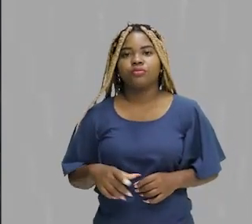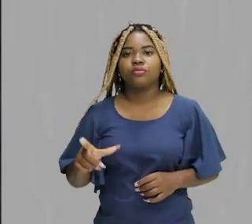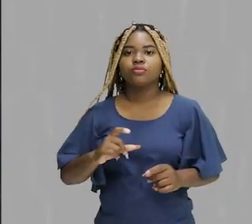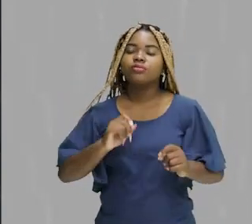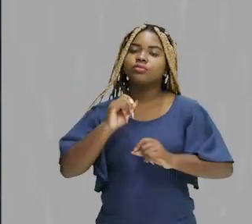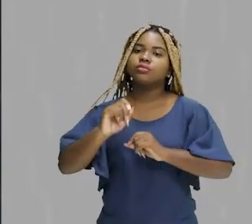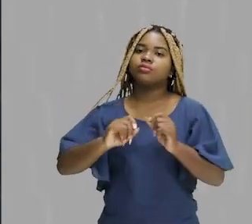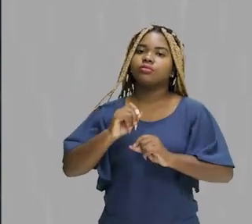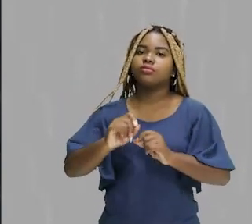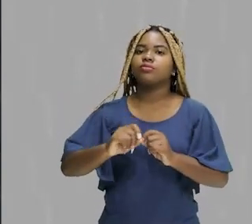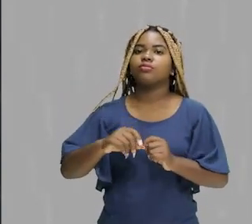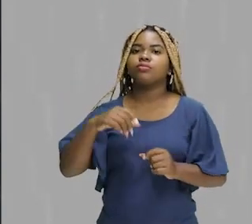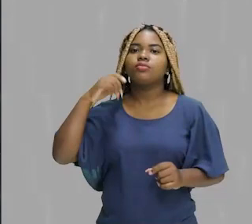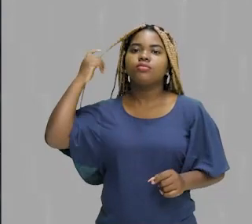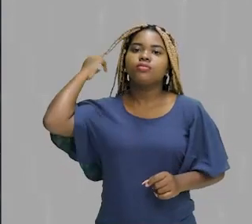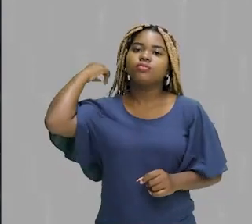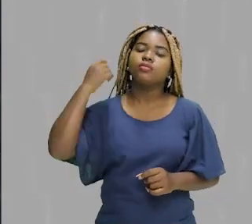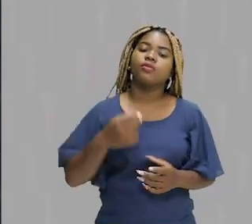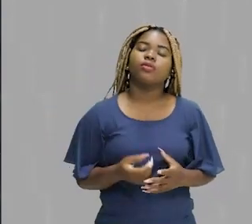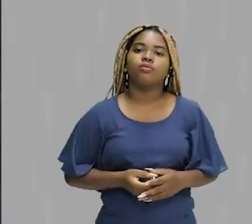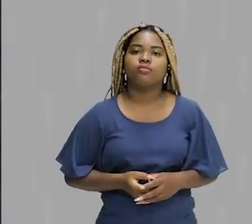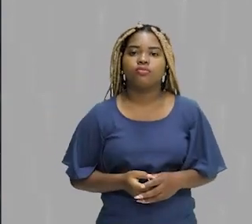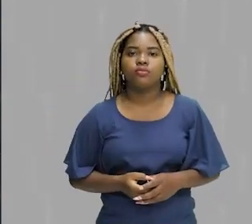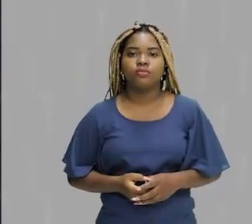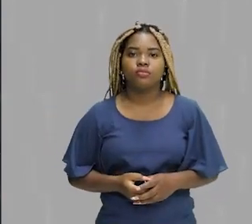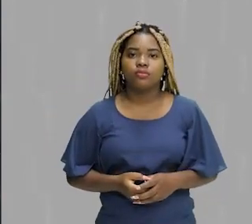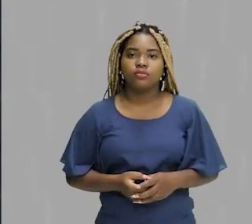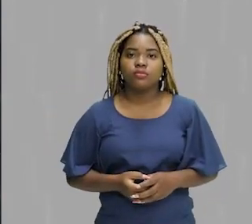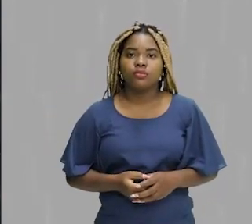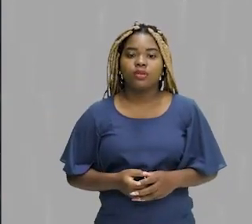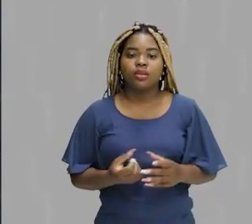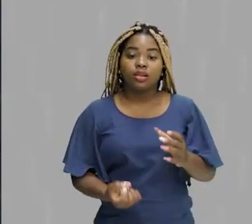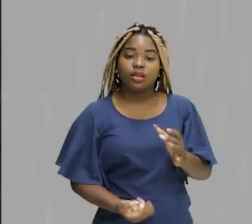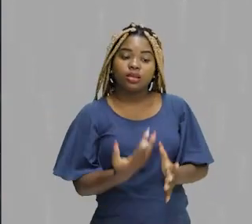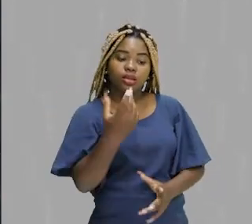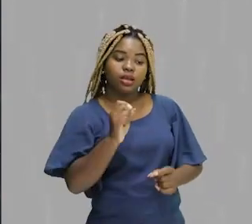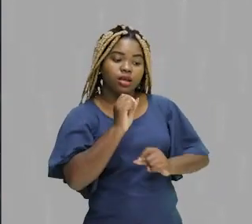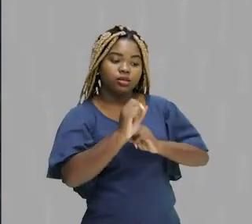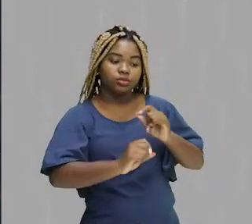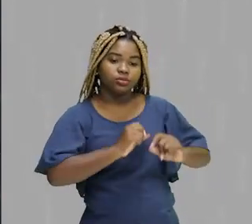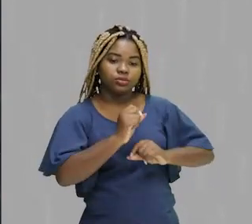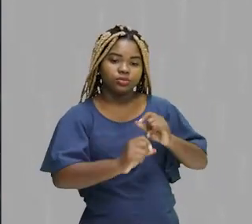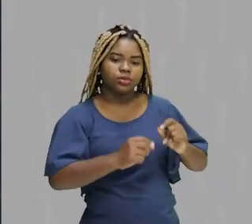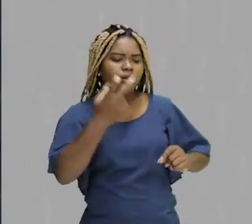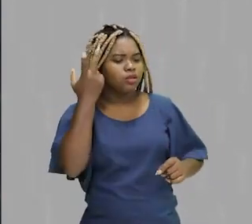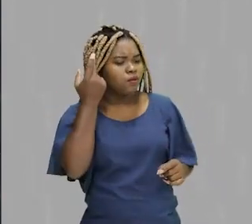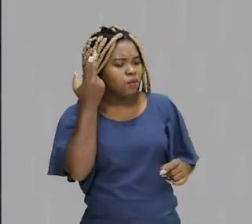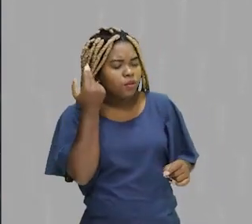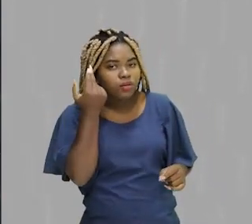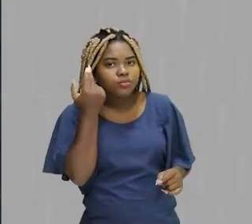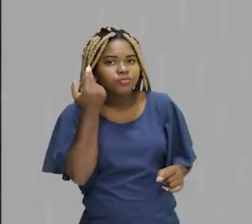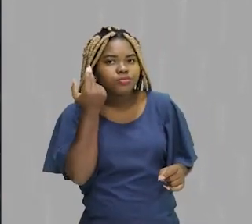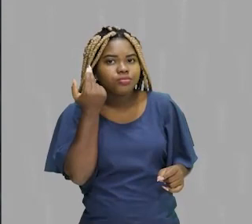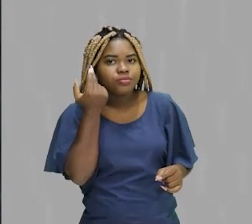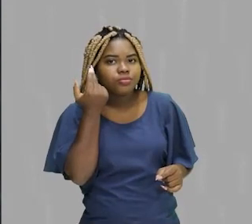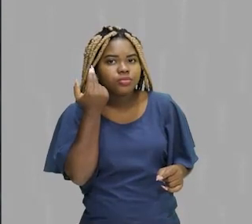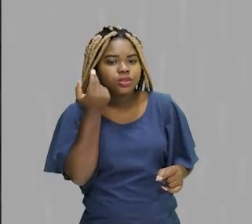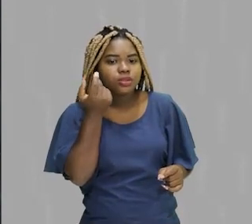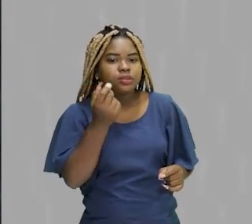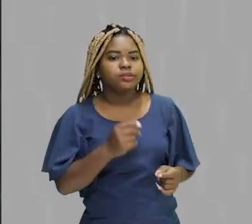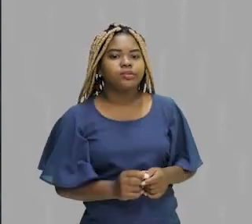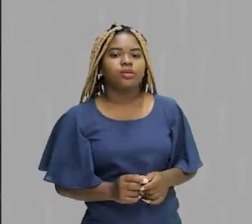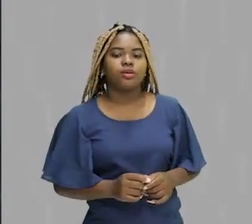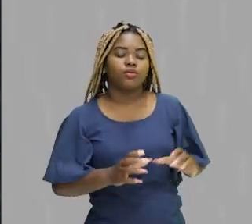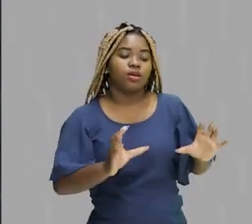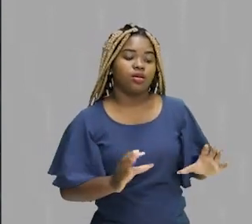orgânica, ele é formado naturalmente e espontaneamente a partir da decomposição de matéria